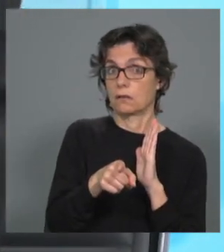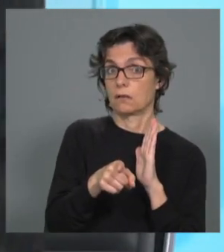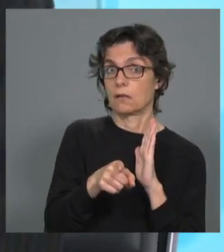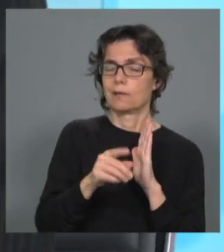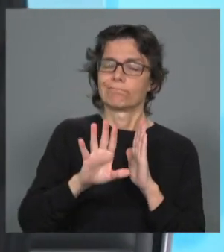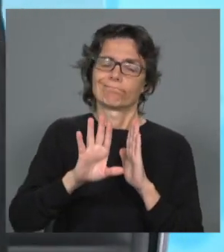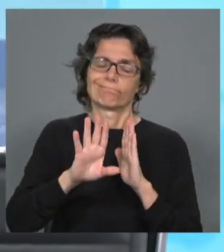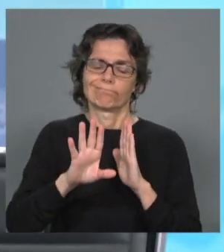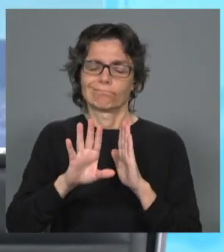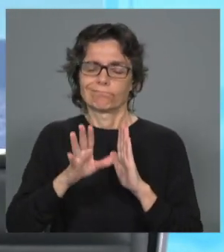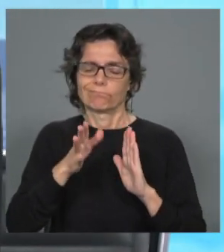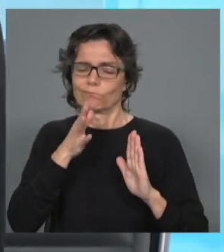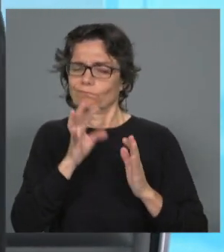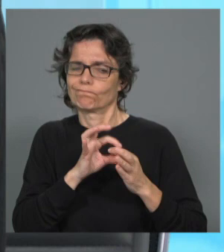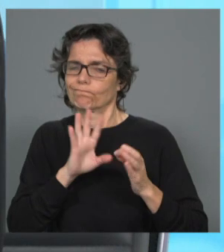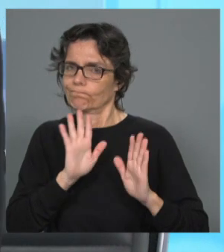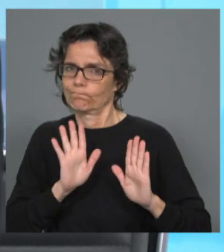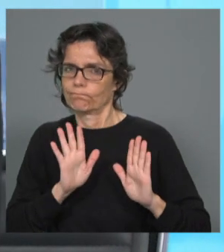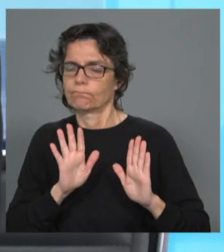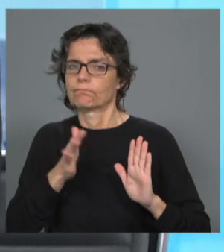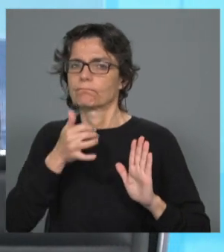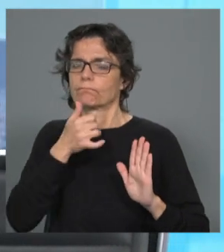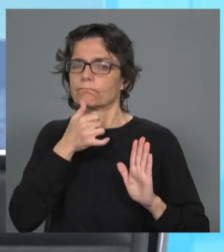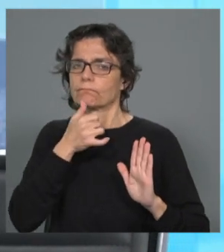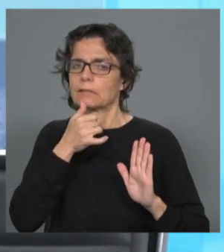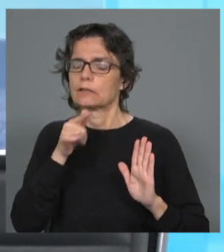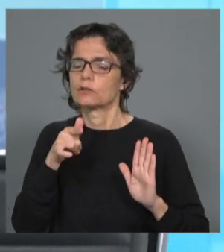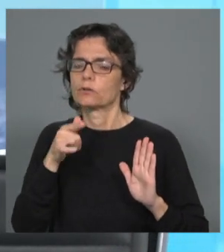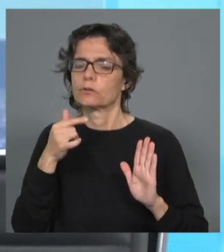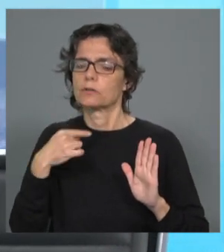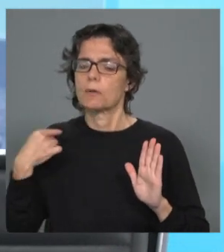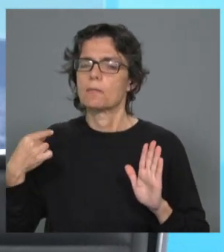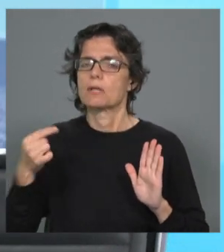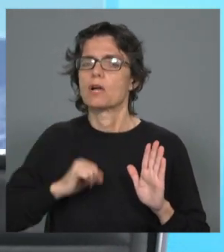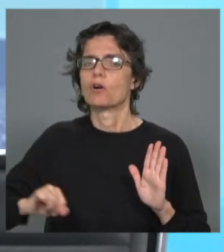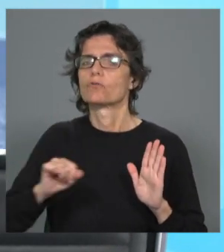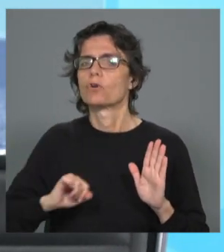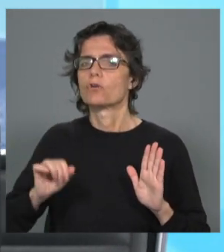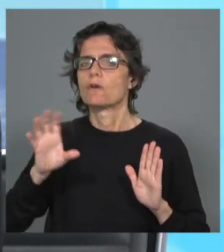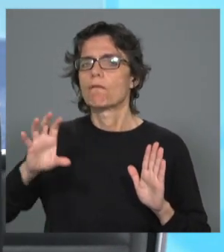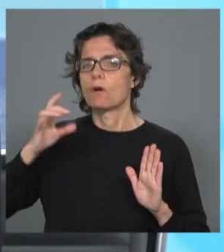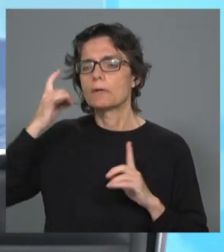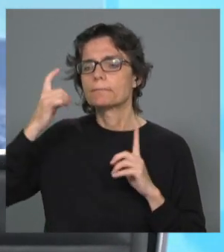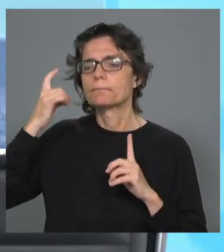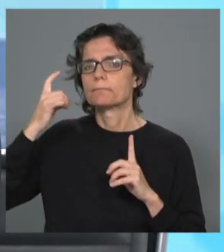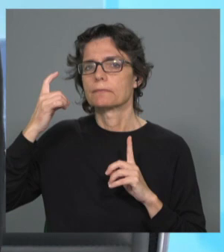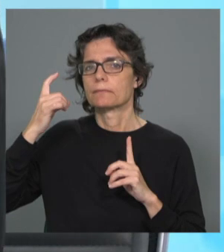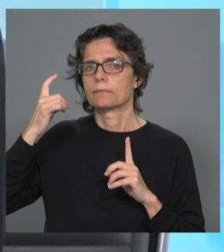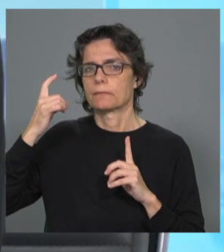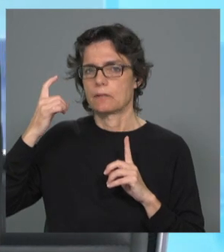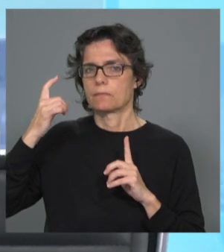quero meter por aí, mas acho que a forma como nós pensamos e